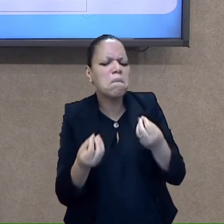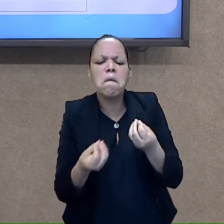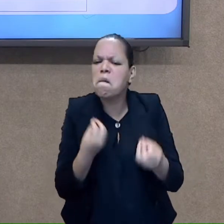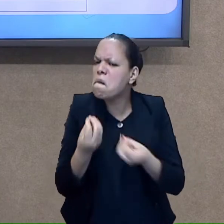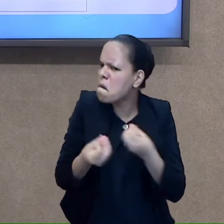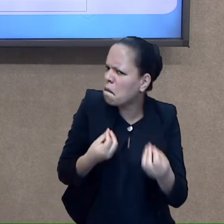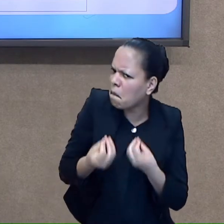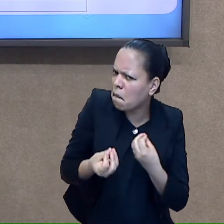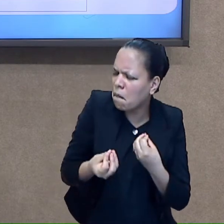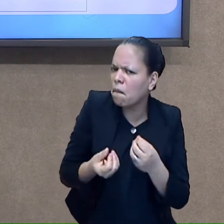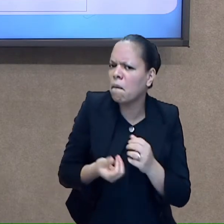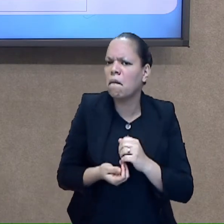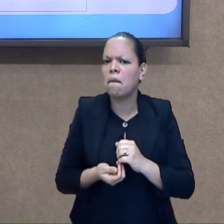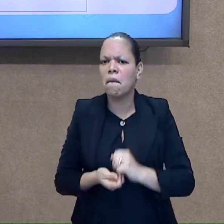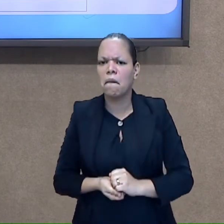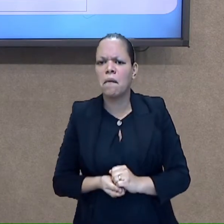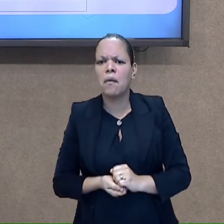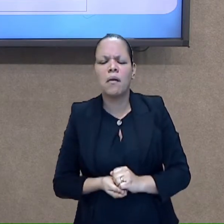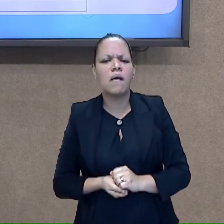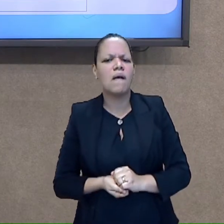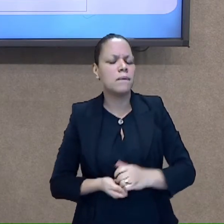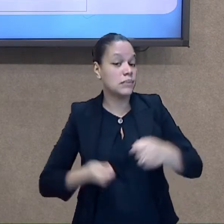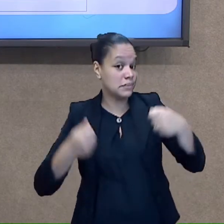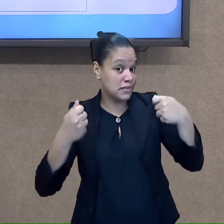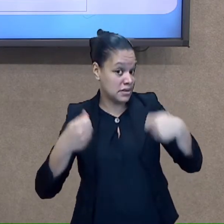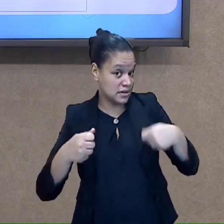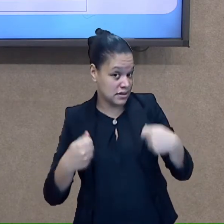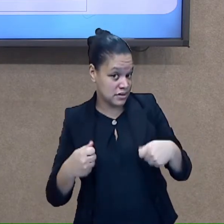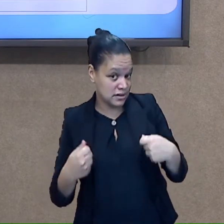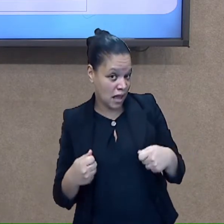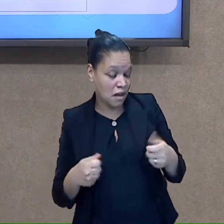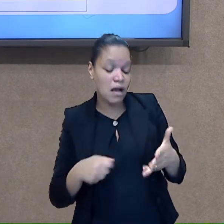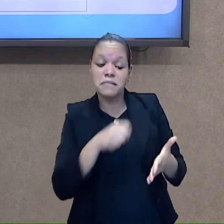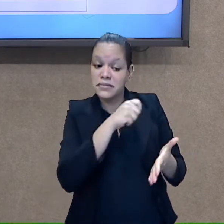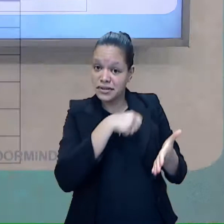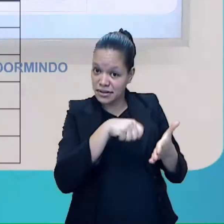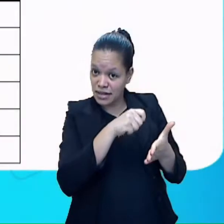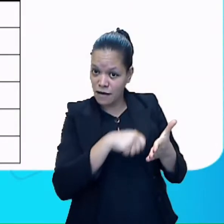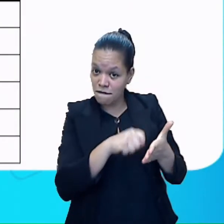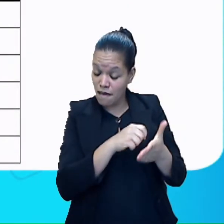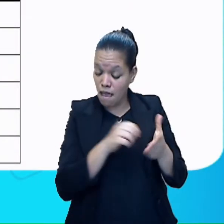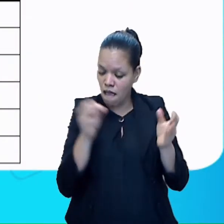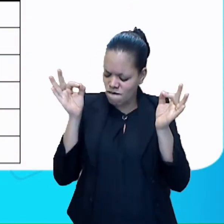normalmente, sem ter esse que de interior? Vamos lá?